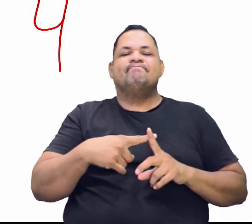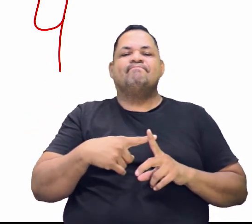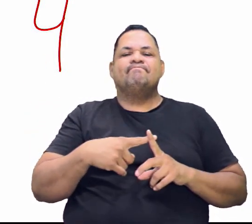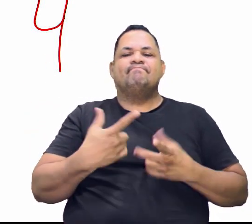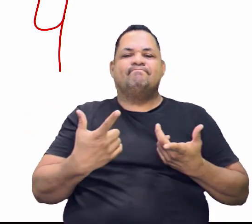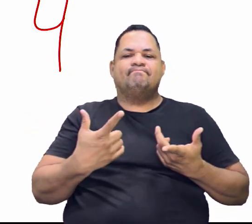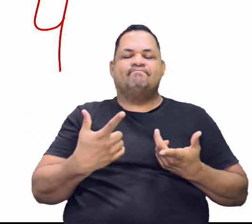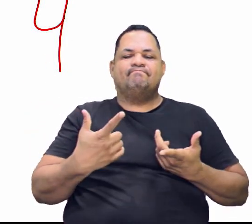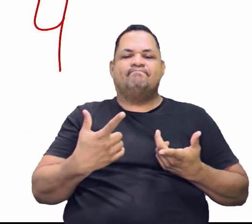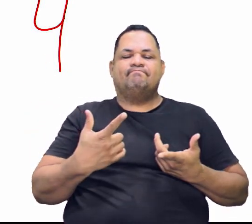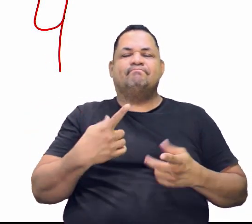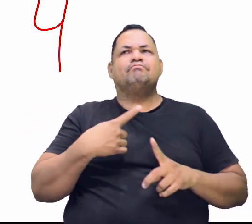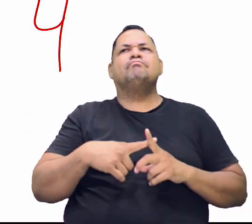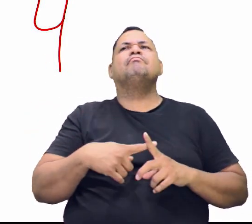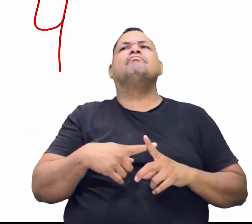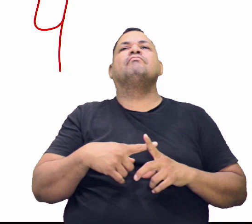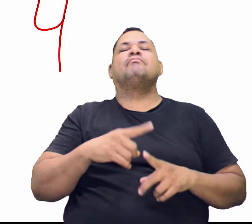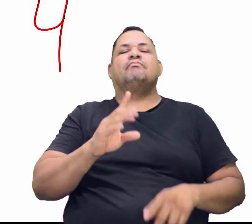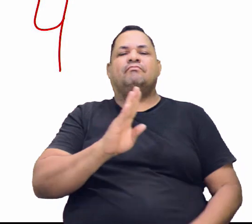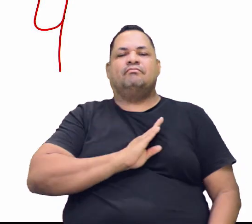Belém? Porque Belém,